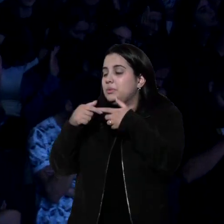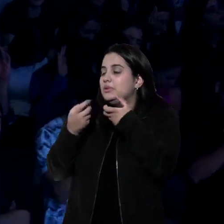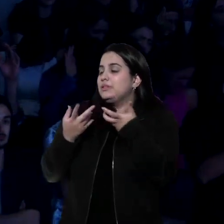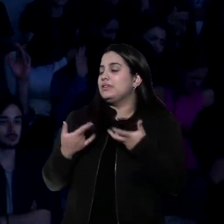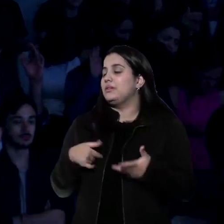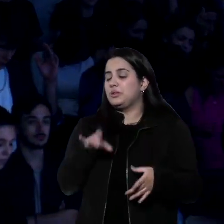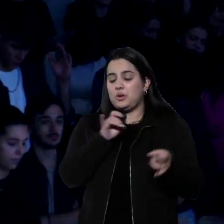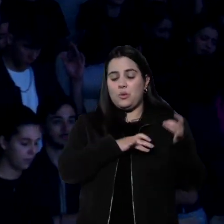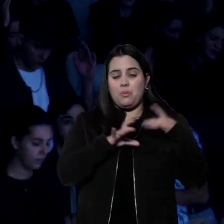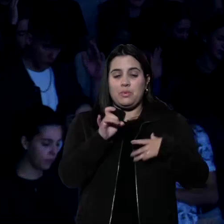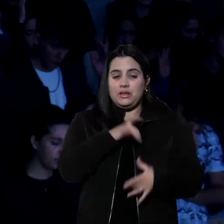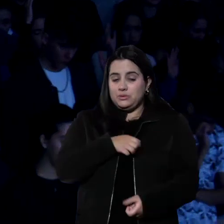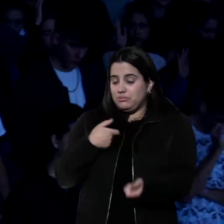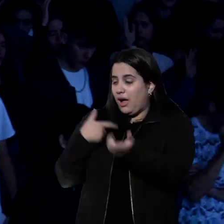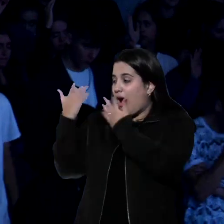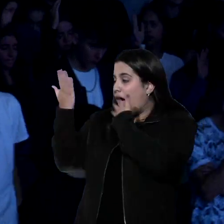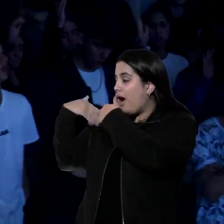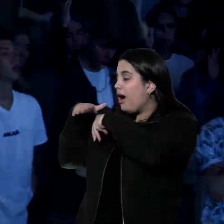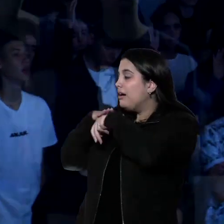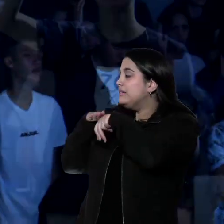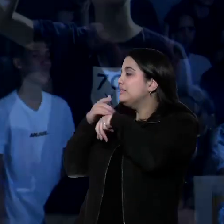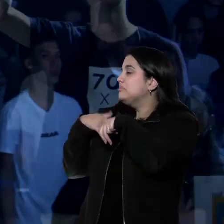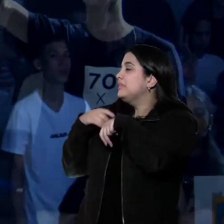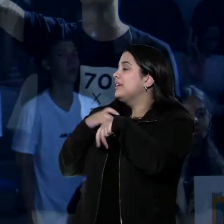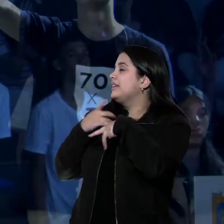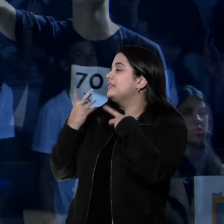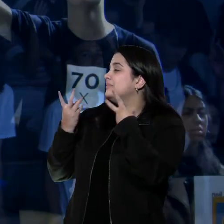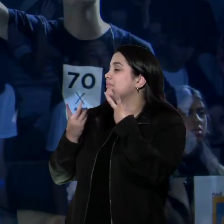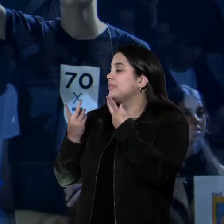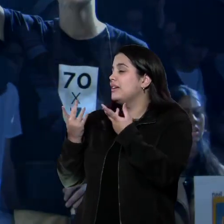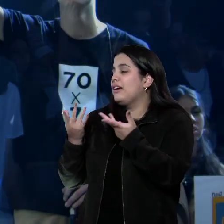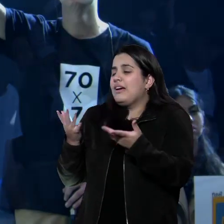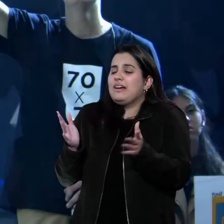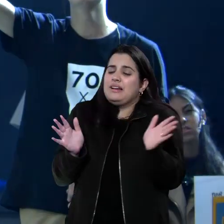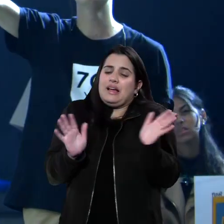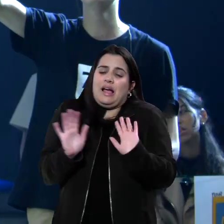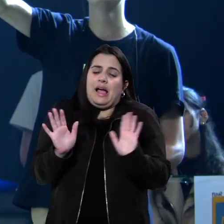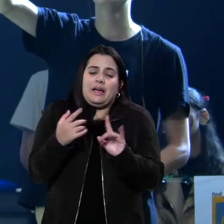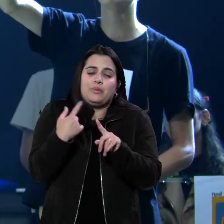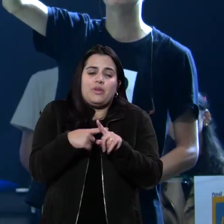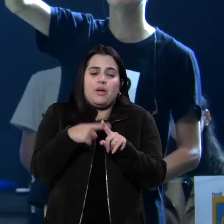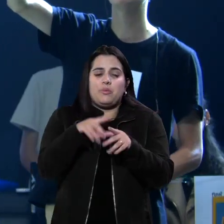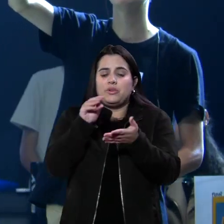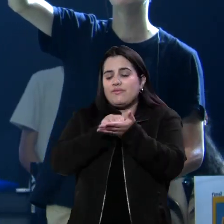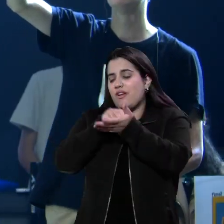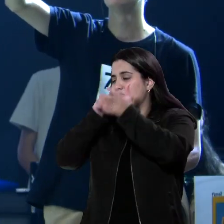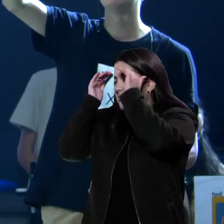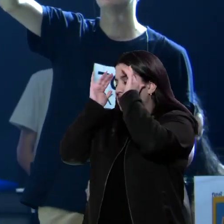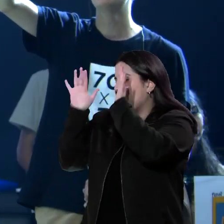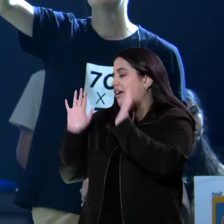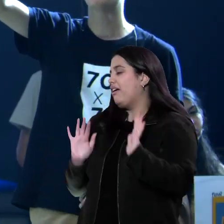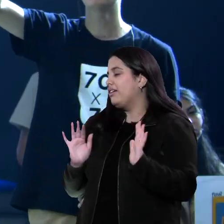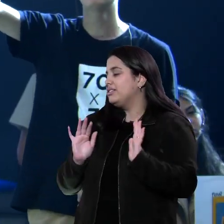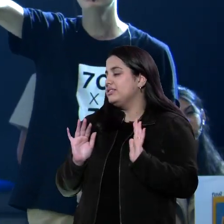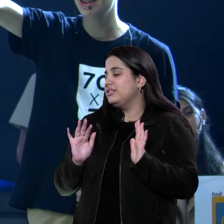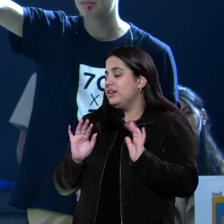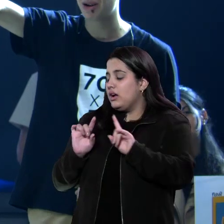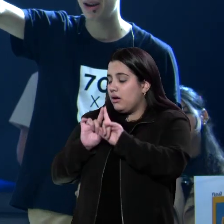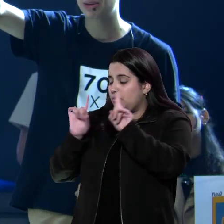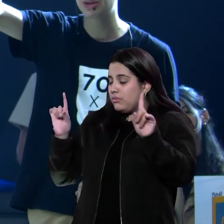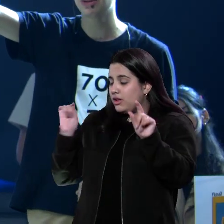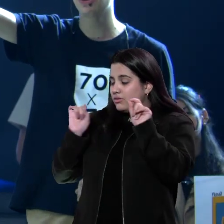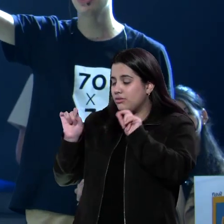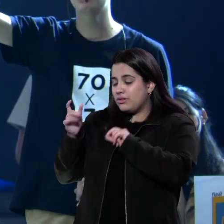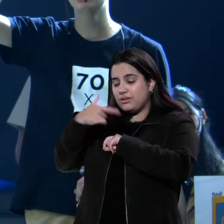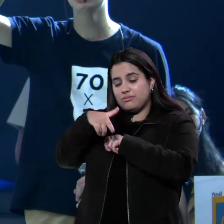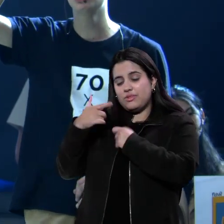têm medo de falar com Deus. E não é porque falta temor, mas eles